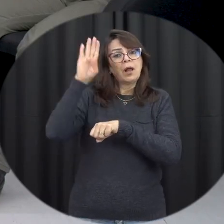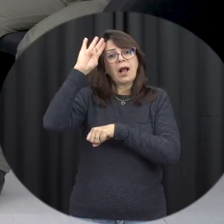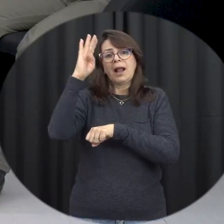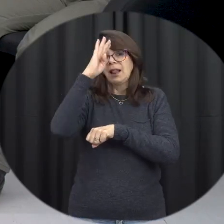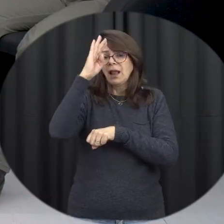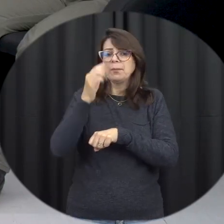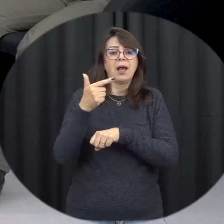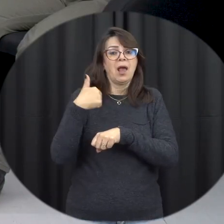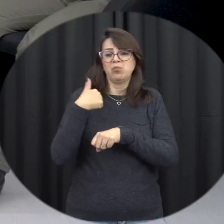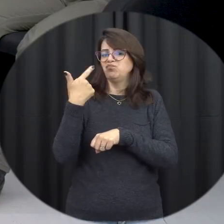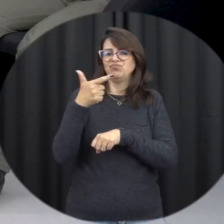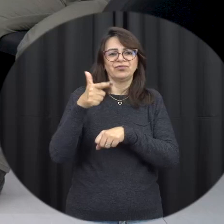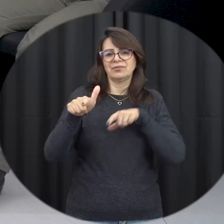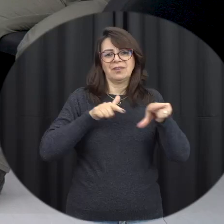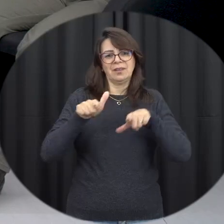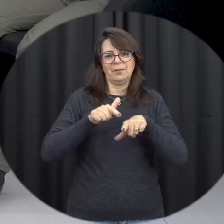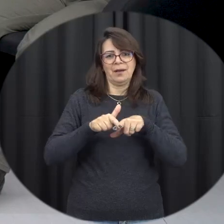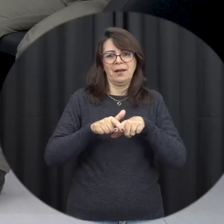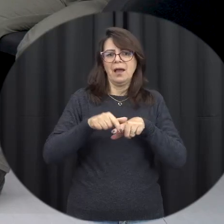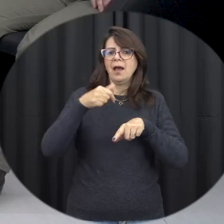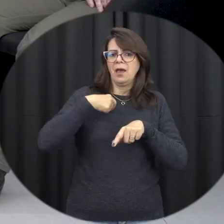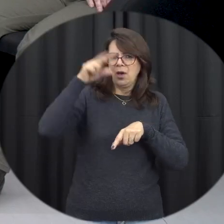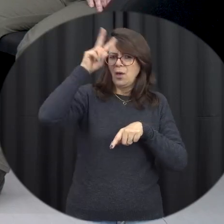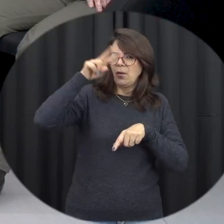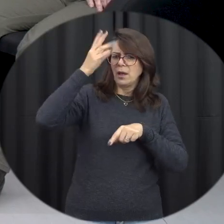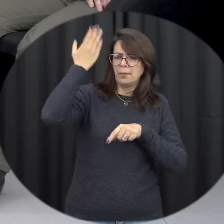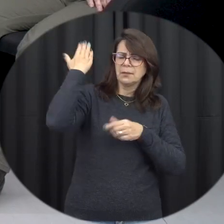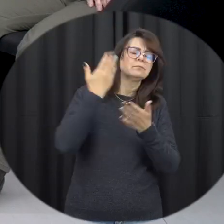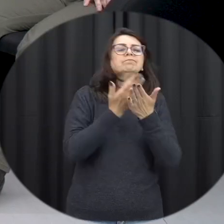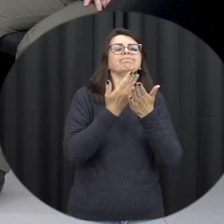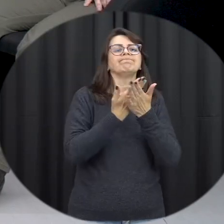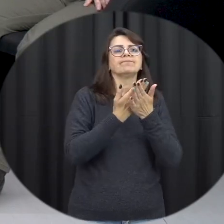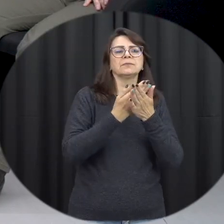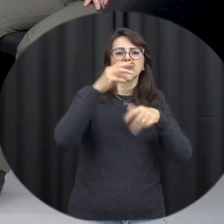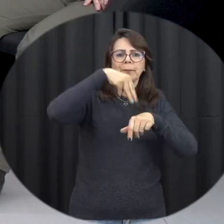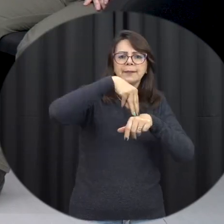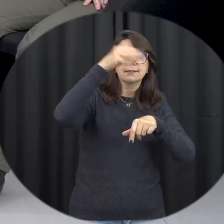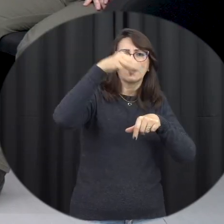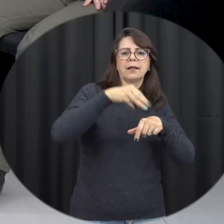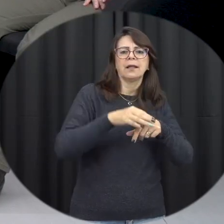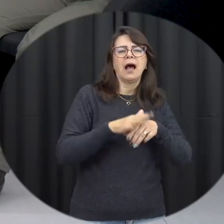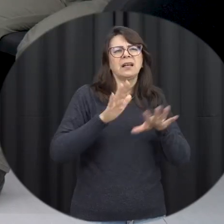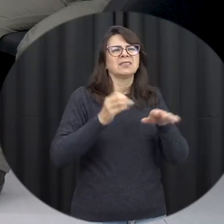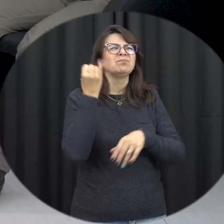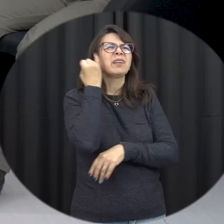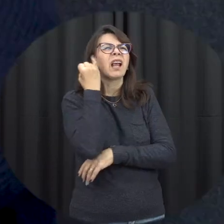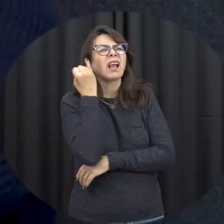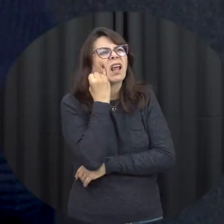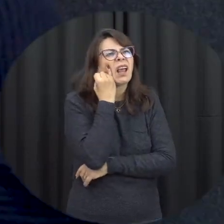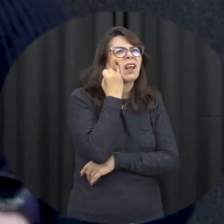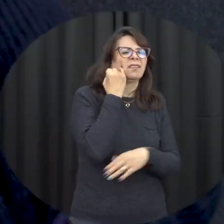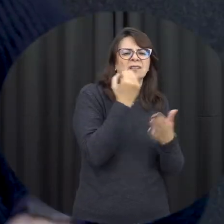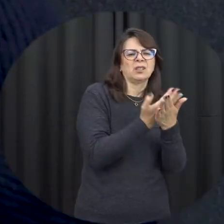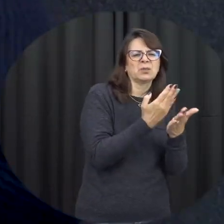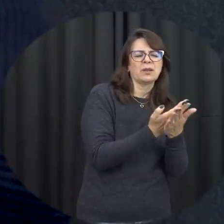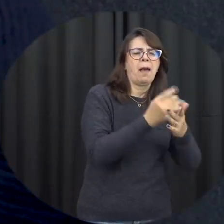não tinha um trabalho. Eu lembro até que quando eu estava fazendo assim, os trabalhos de mestrado, eu às vezes estava com um pouquinho de preguiça